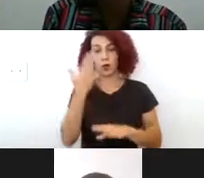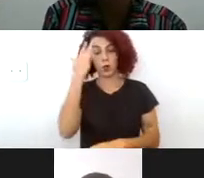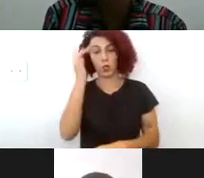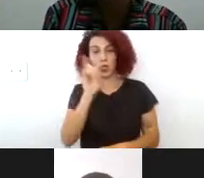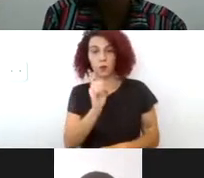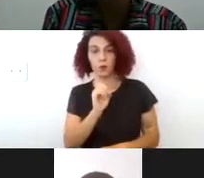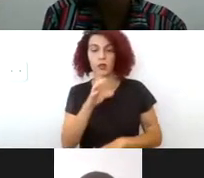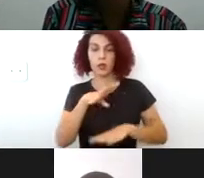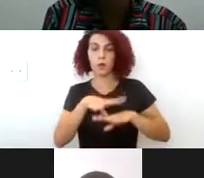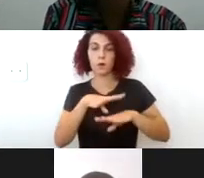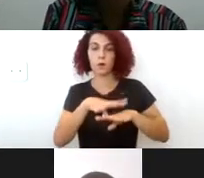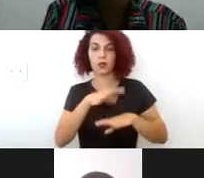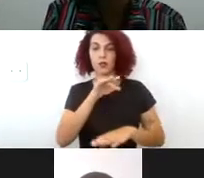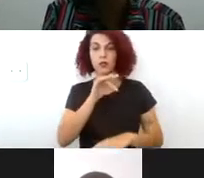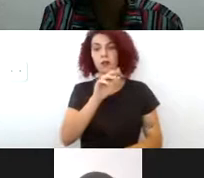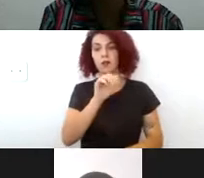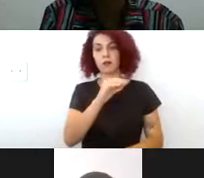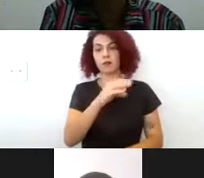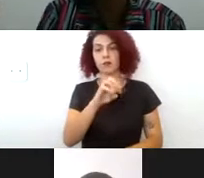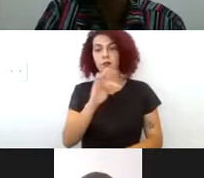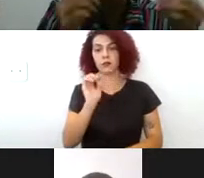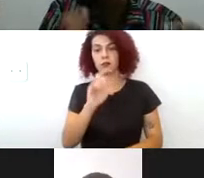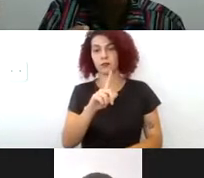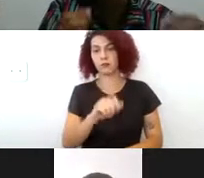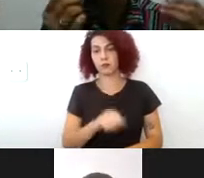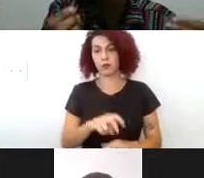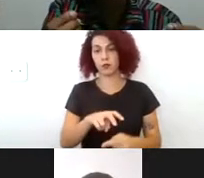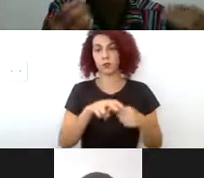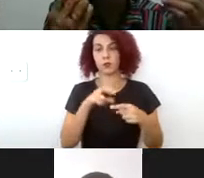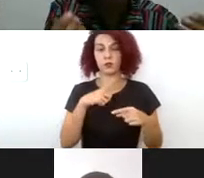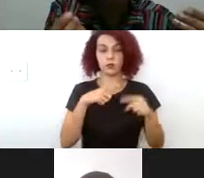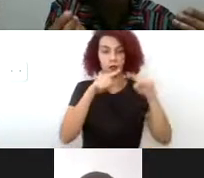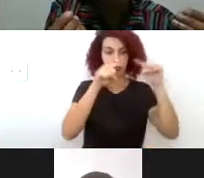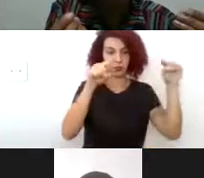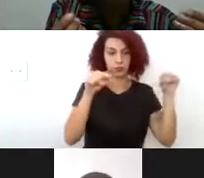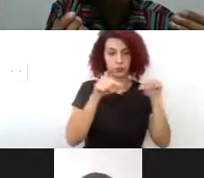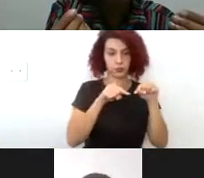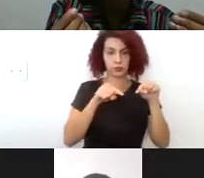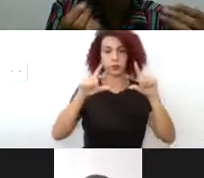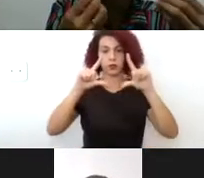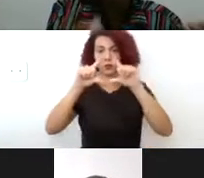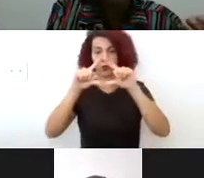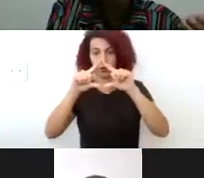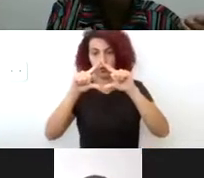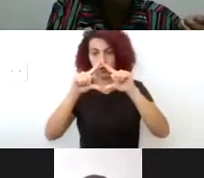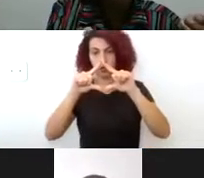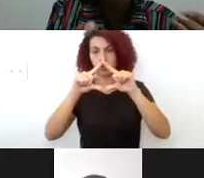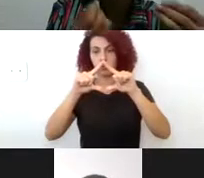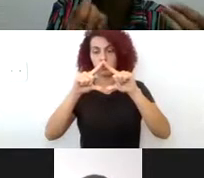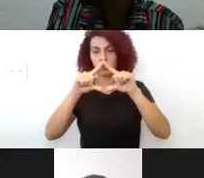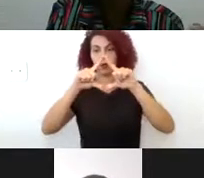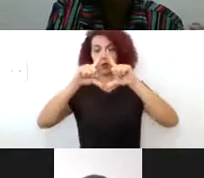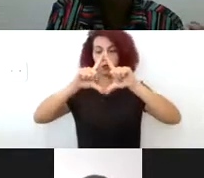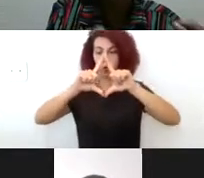cartao e a geometria Branca por isso O que é quadrado retângulo losango é limitada